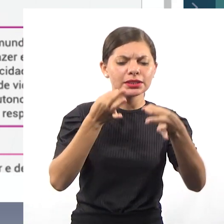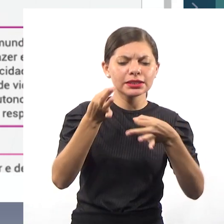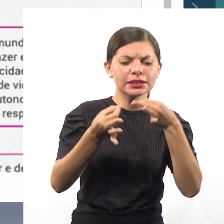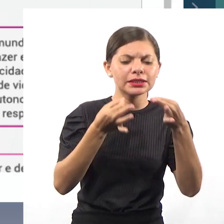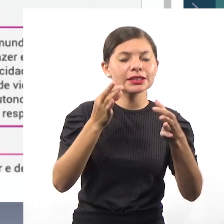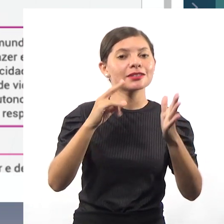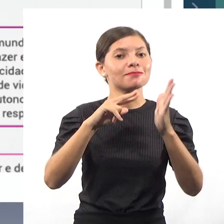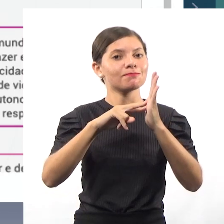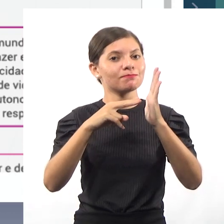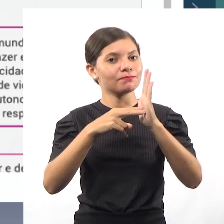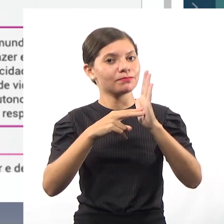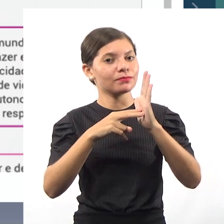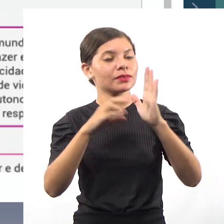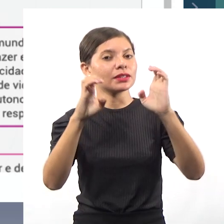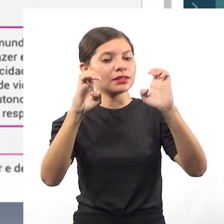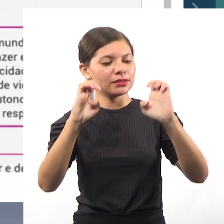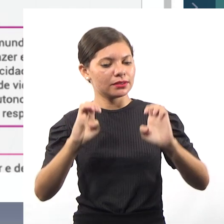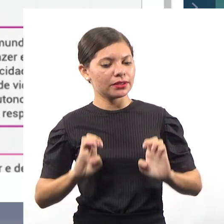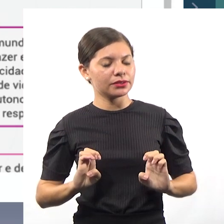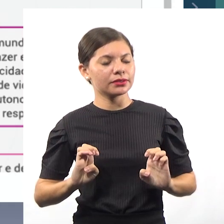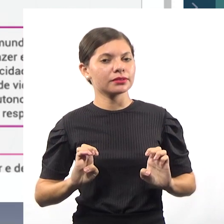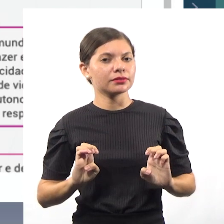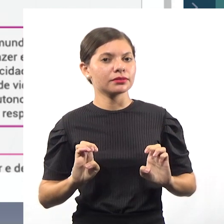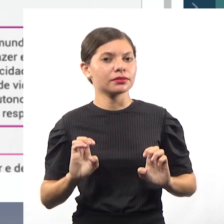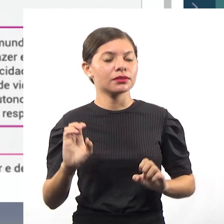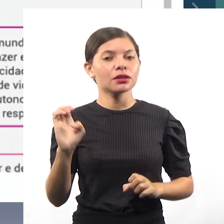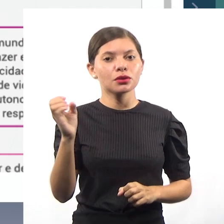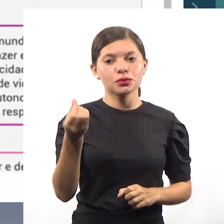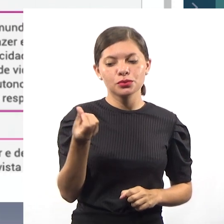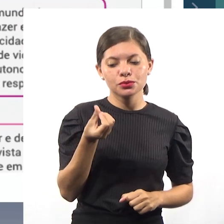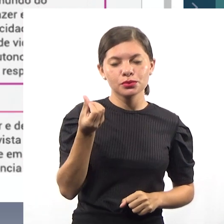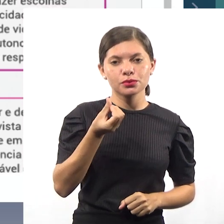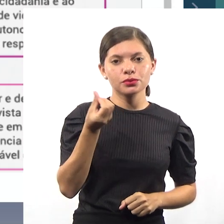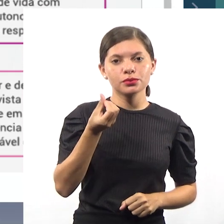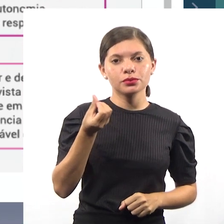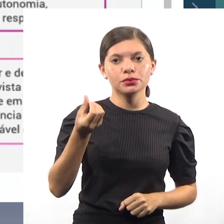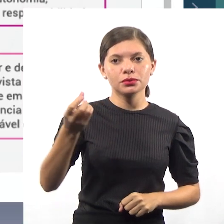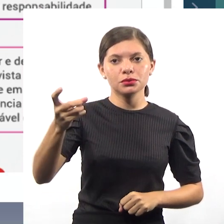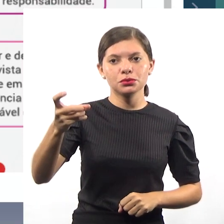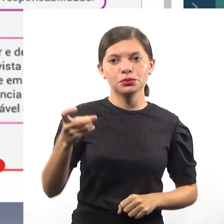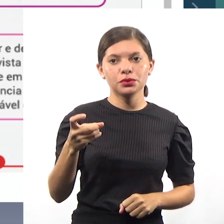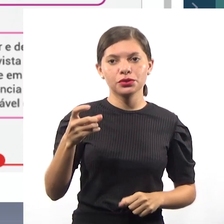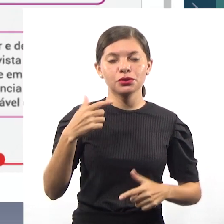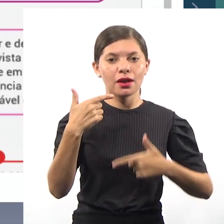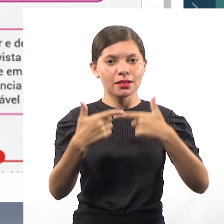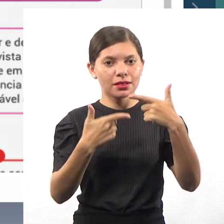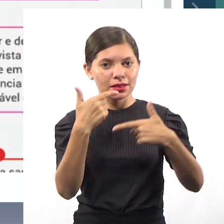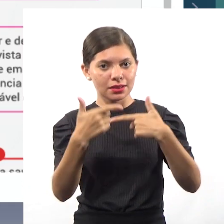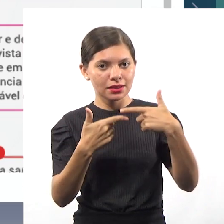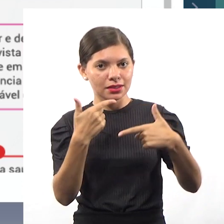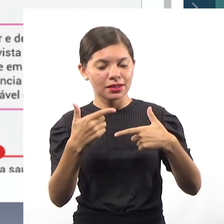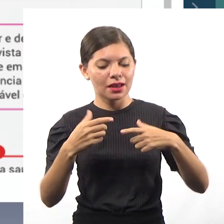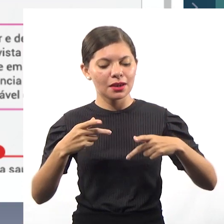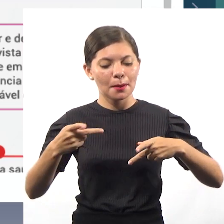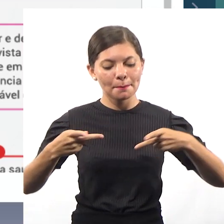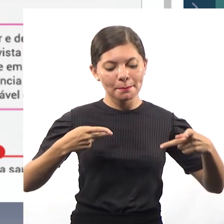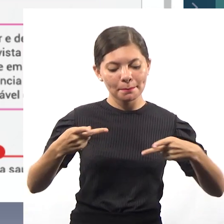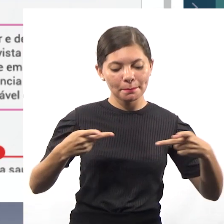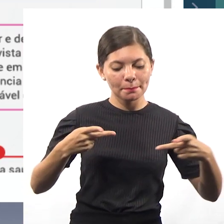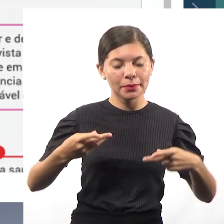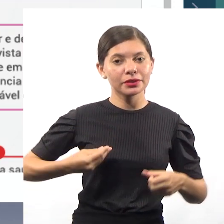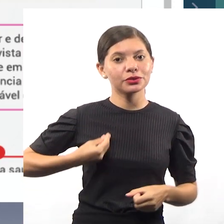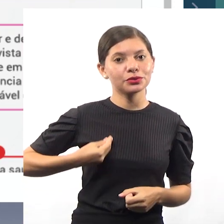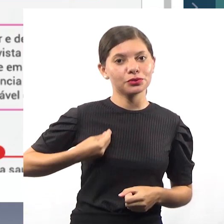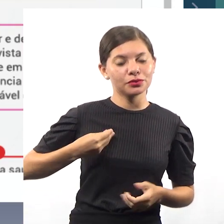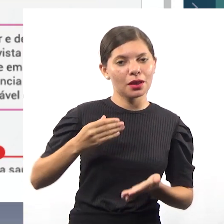e ética. O sexto eixo, que é o trabalho e o projeto de vida. Então, já a partir do ensino